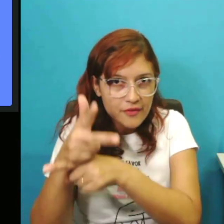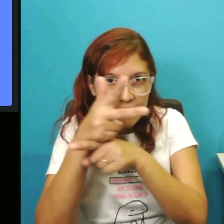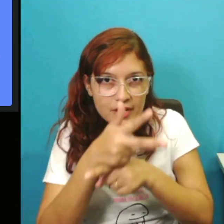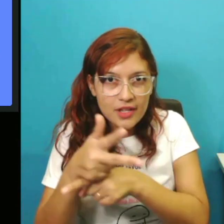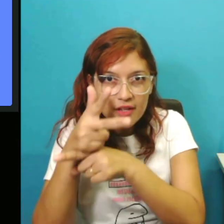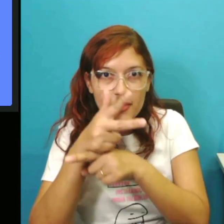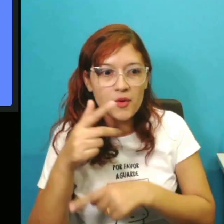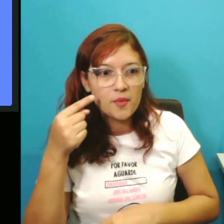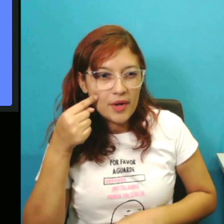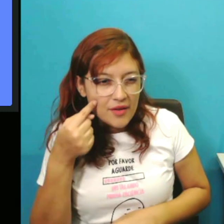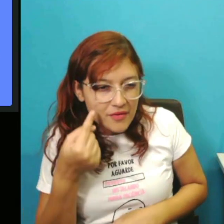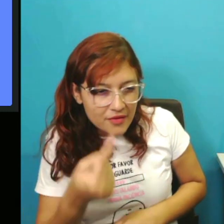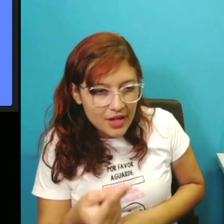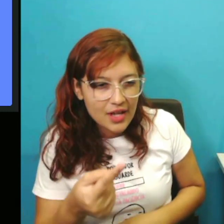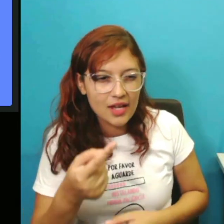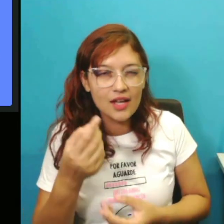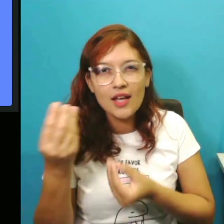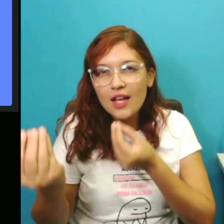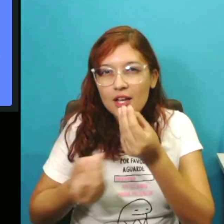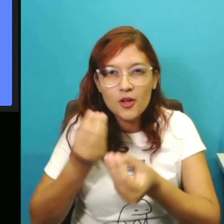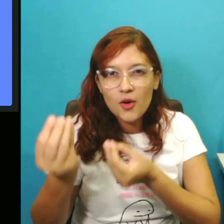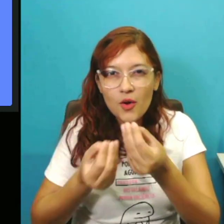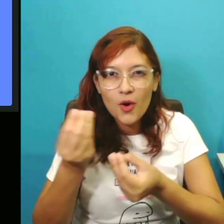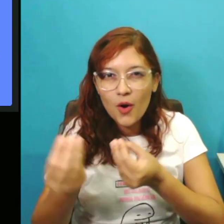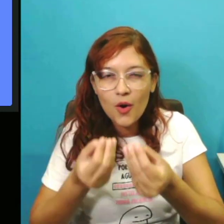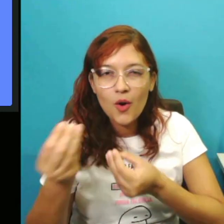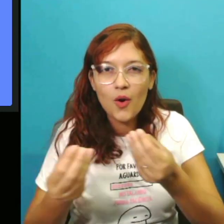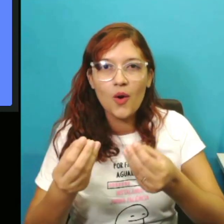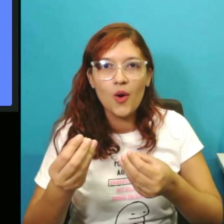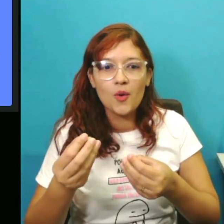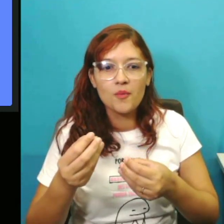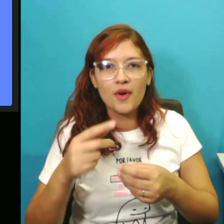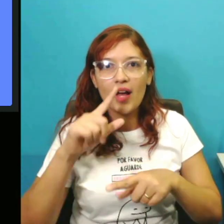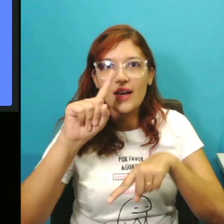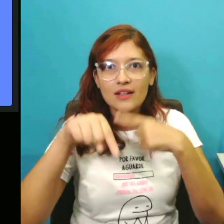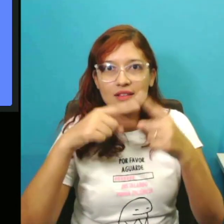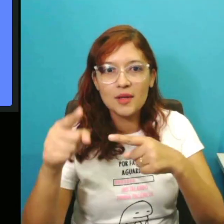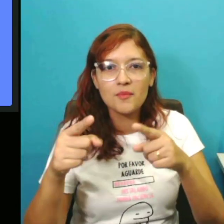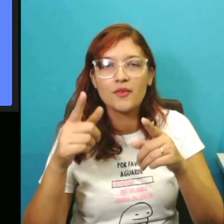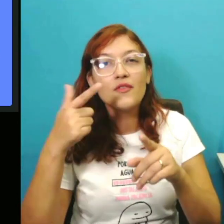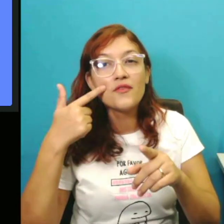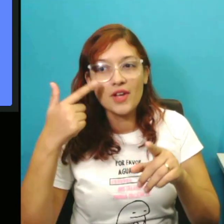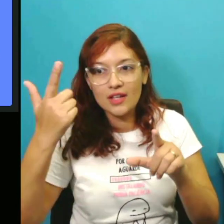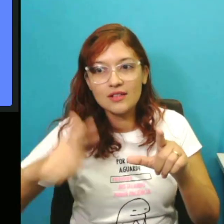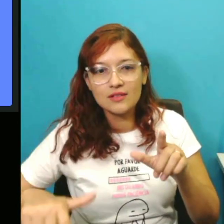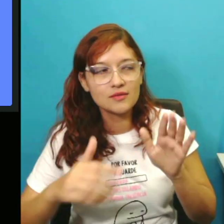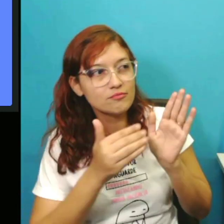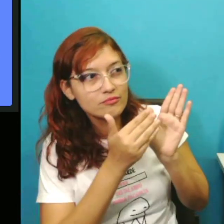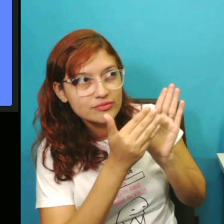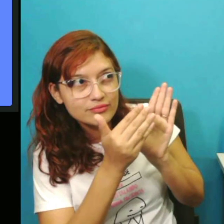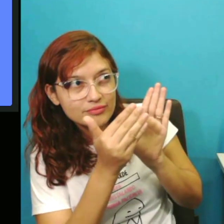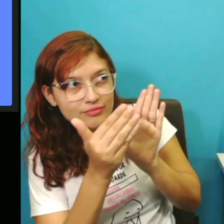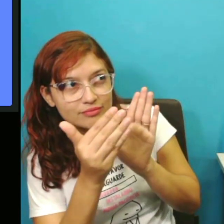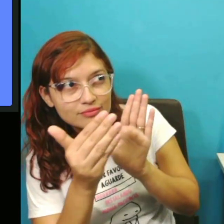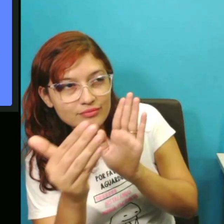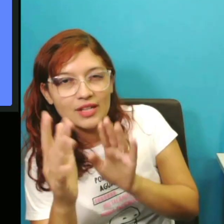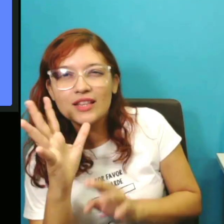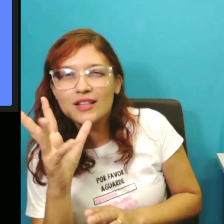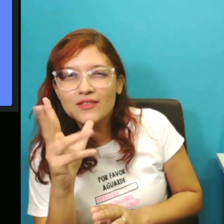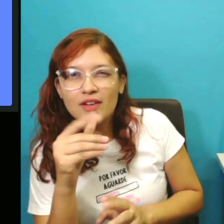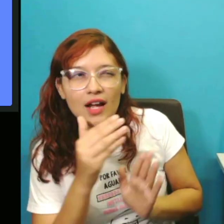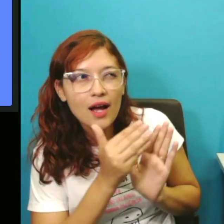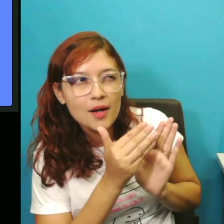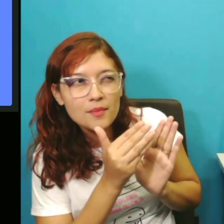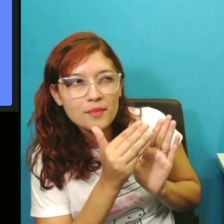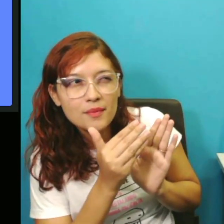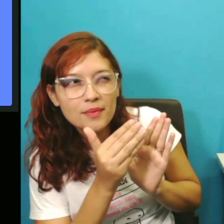que eles mesmos filmassem a observação e depois assistindo juntos, né, em